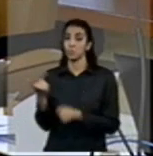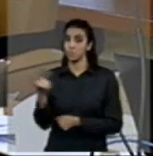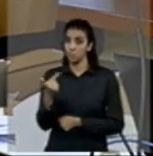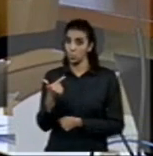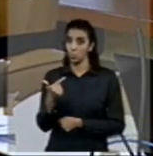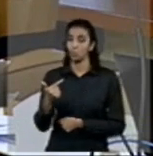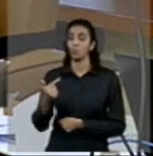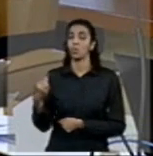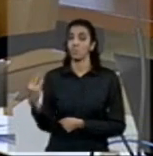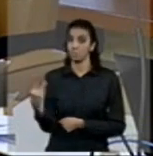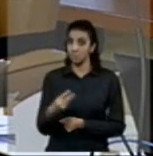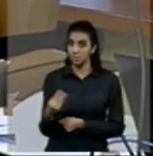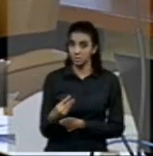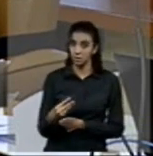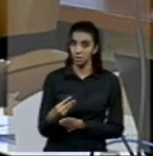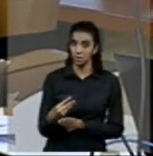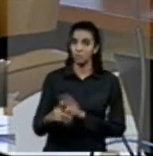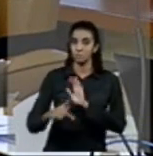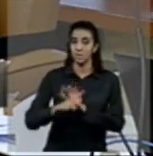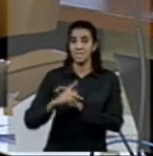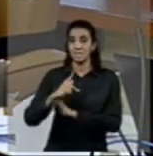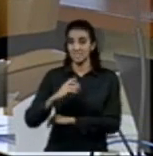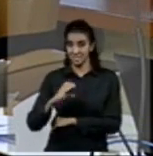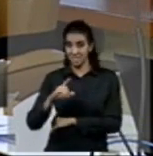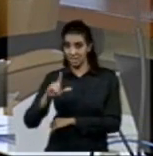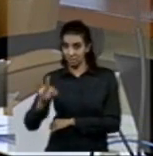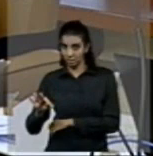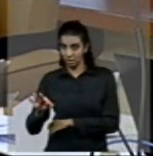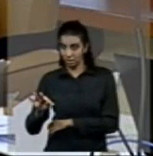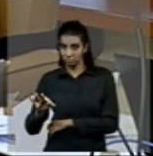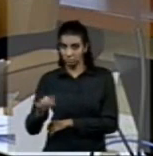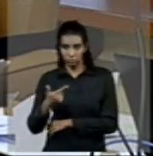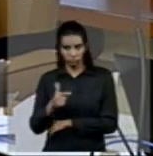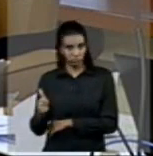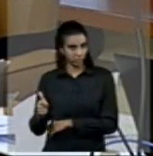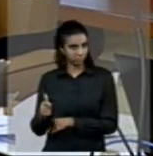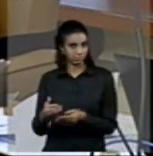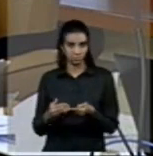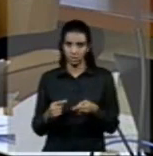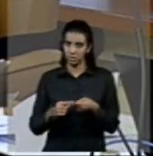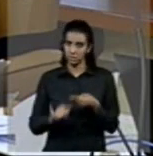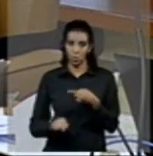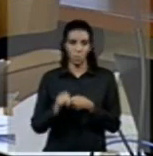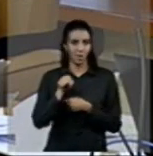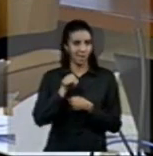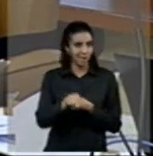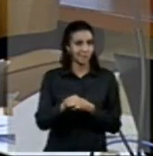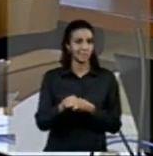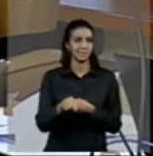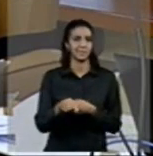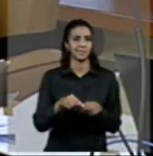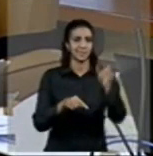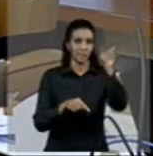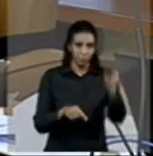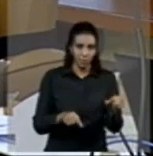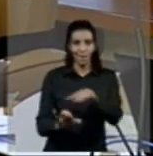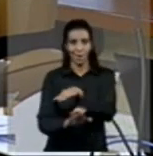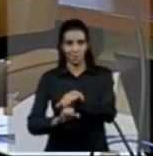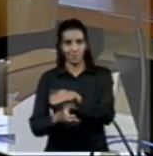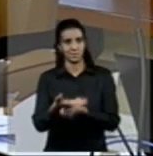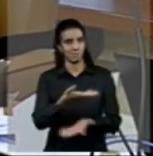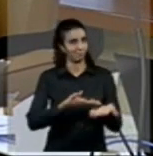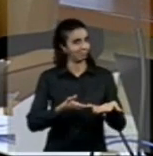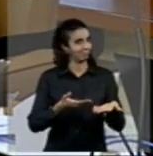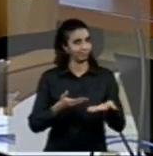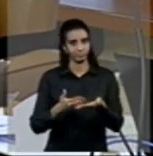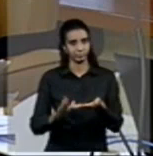2º e 3º da CLT, não se fazem presentes nessa complexa interligação. Assim,